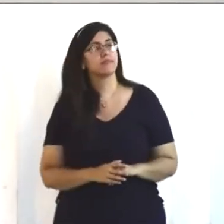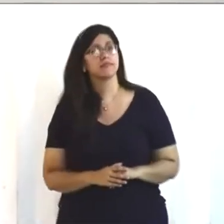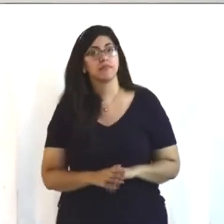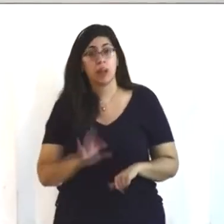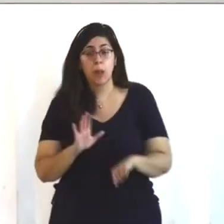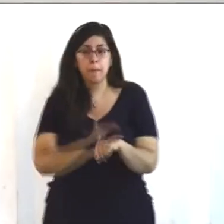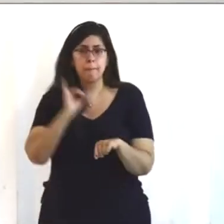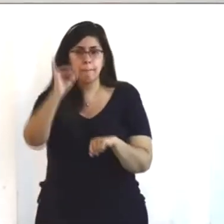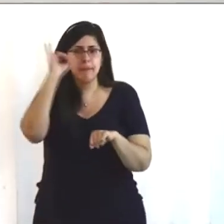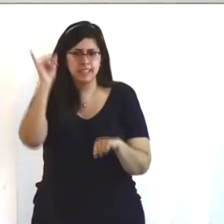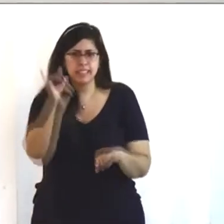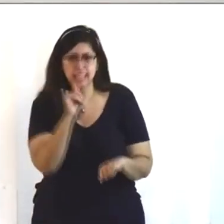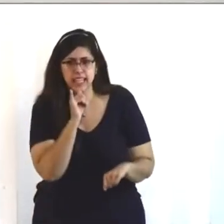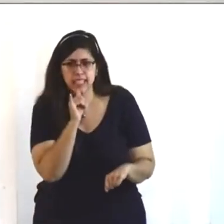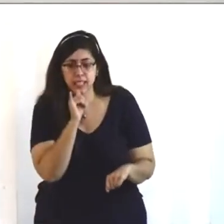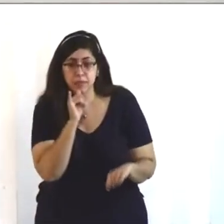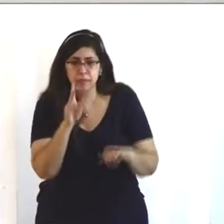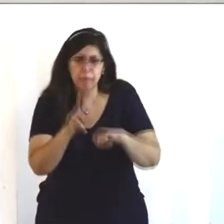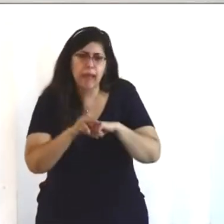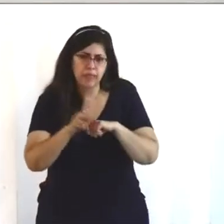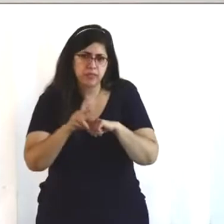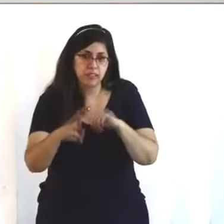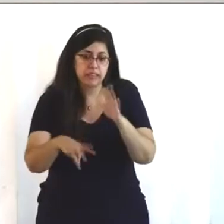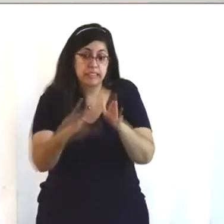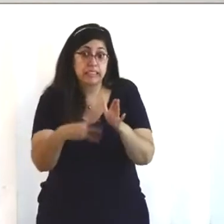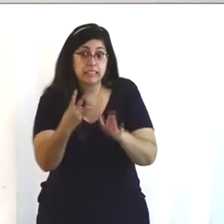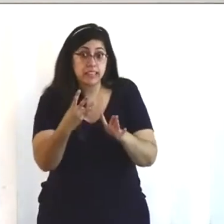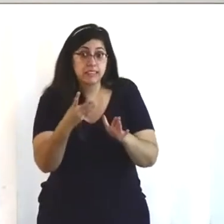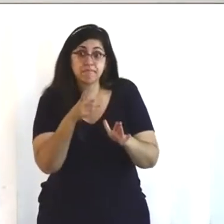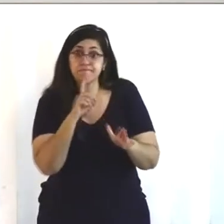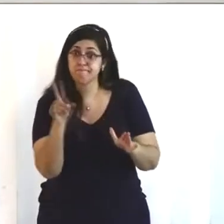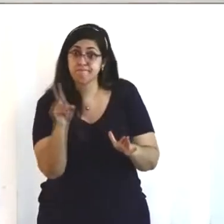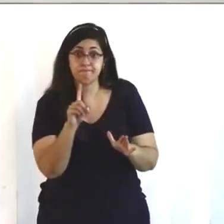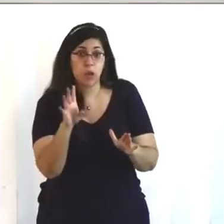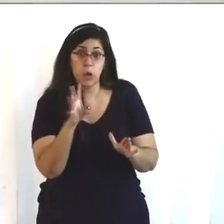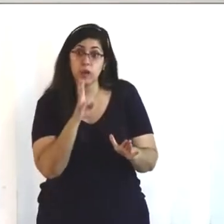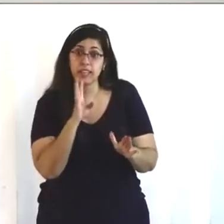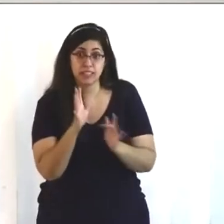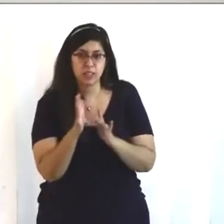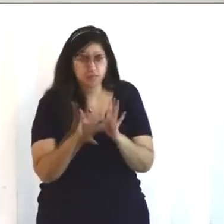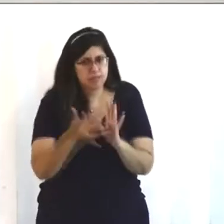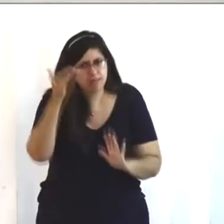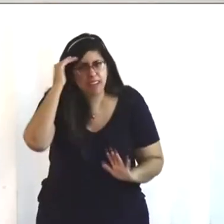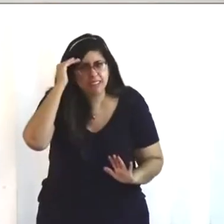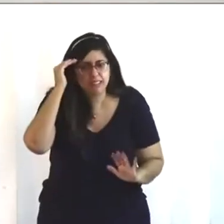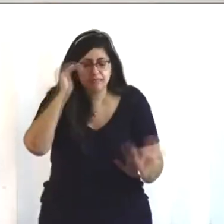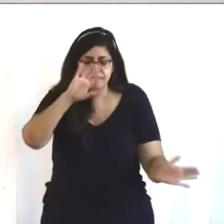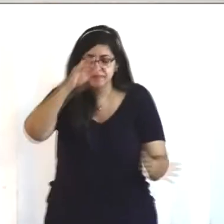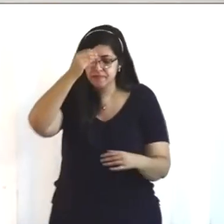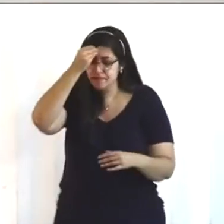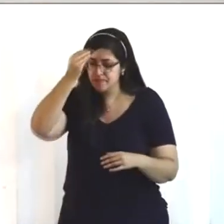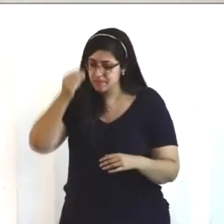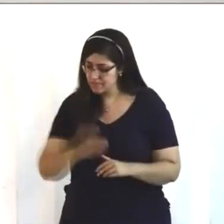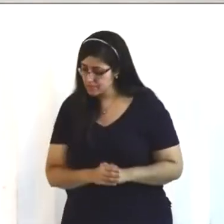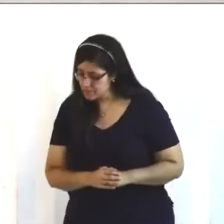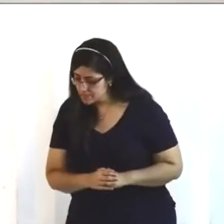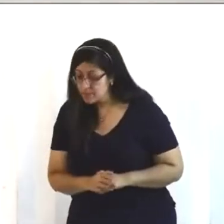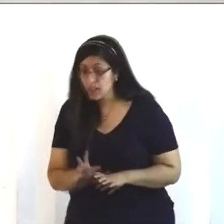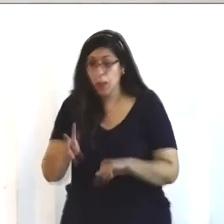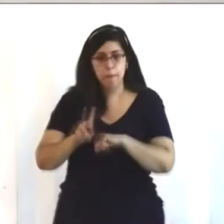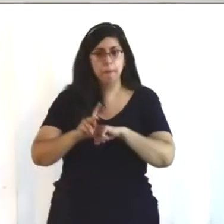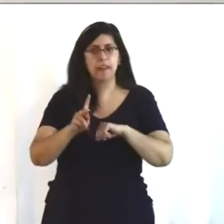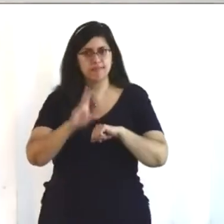mesmo. Ele negou, você conhece a história. E ele está no céu, é o nosso irmão. O Senhor Jesus